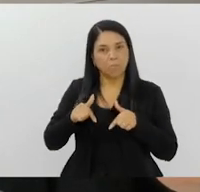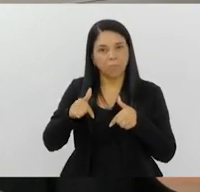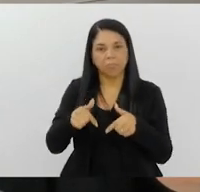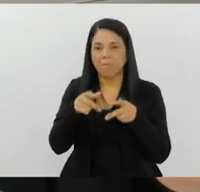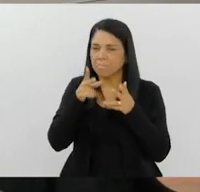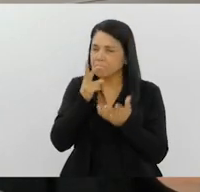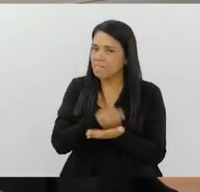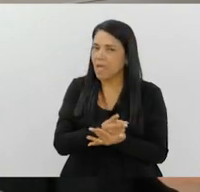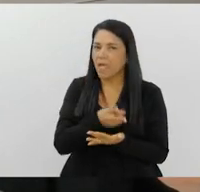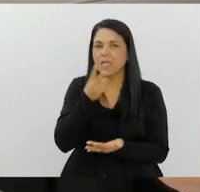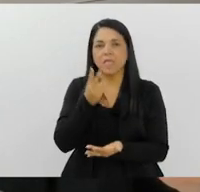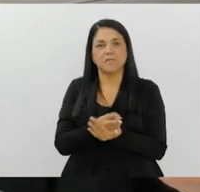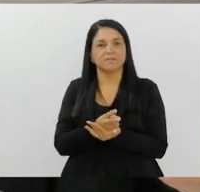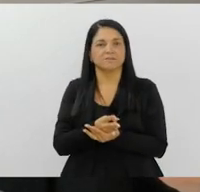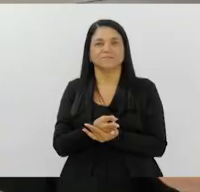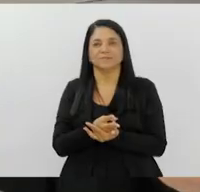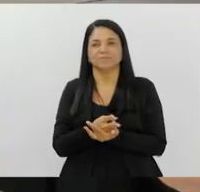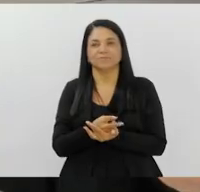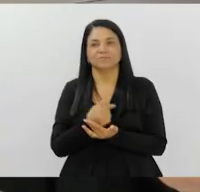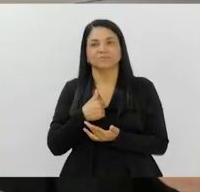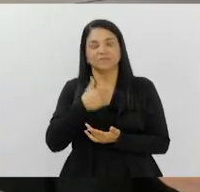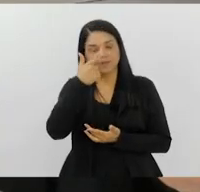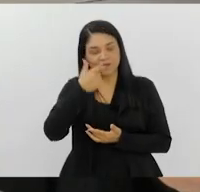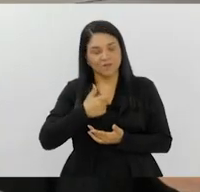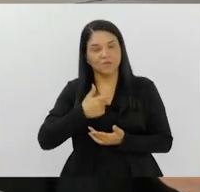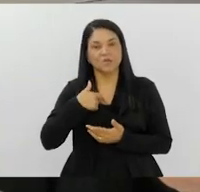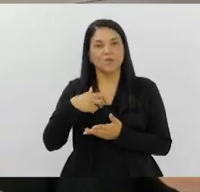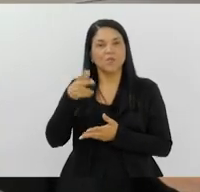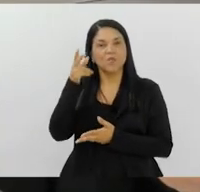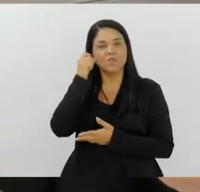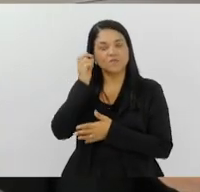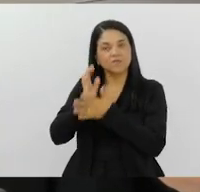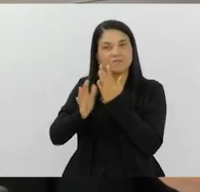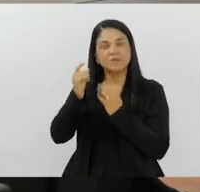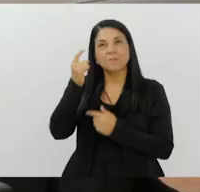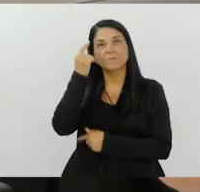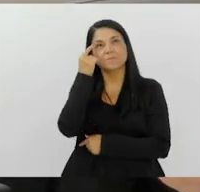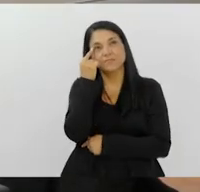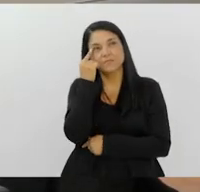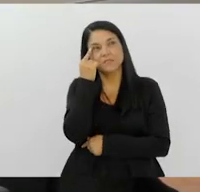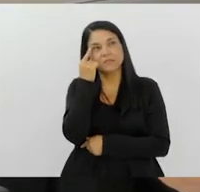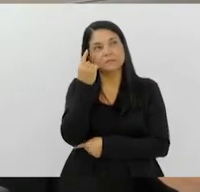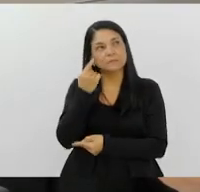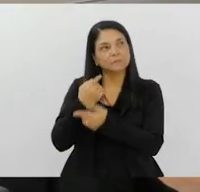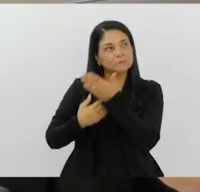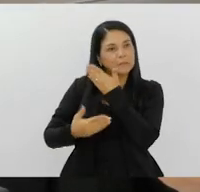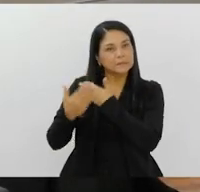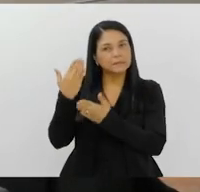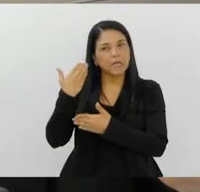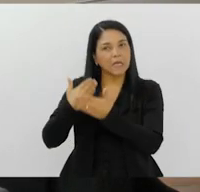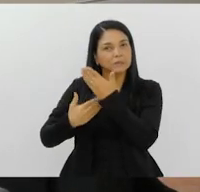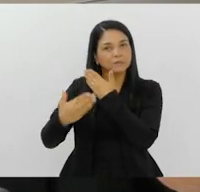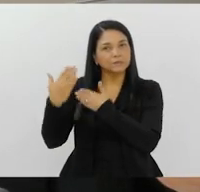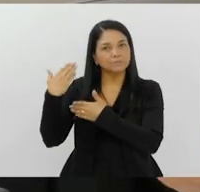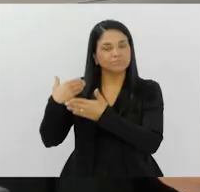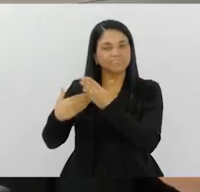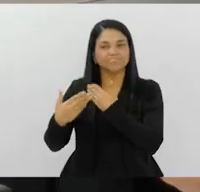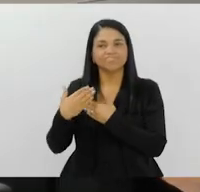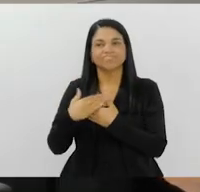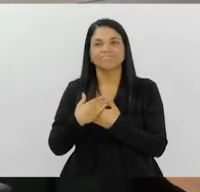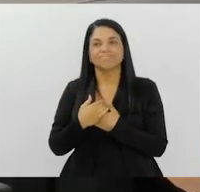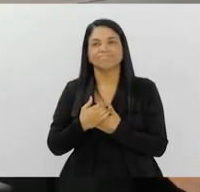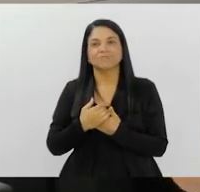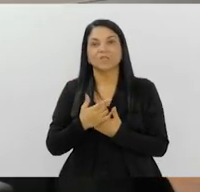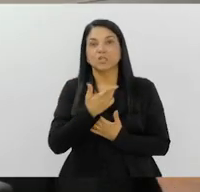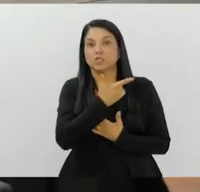mesmo né e eu estava aqui ouvindo desta vez e pensando nos meus antepassados eh quase